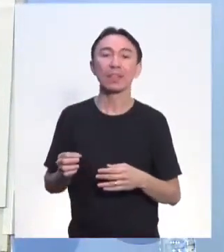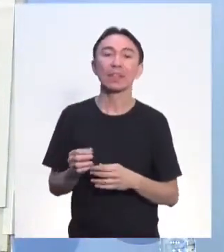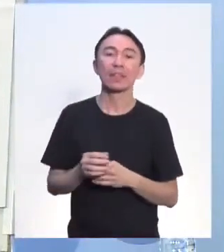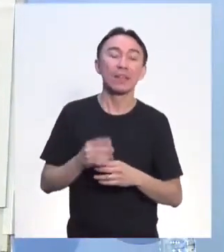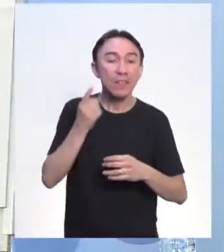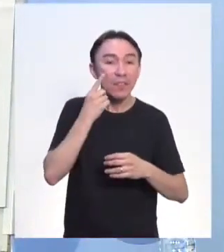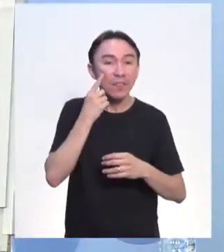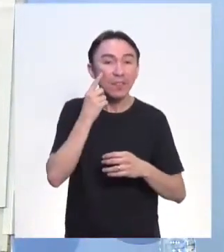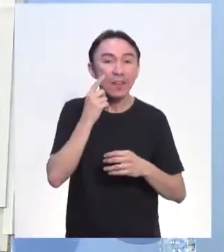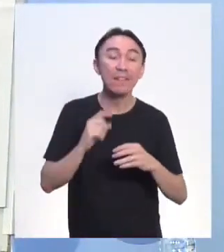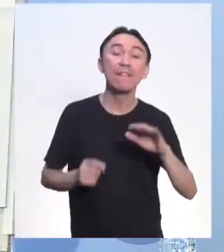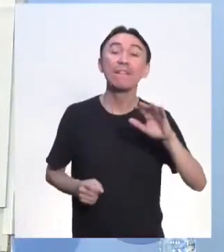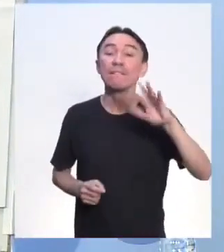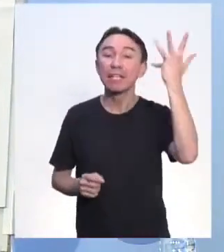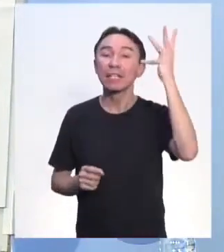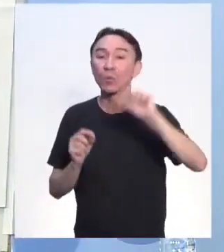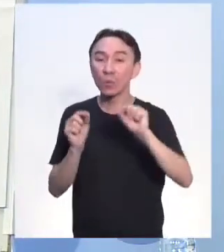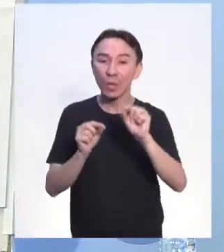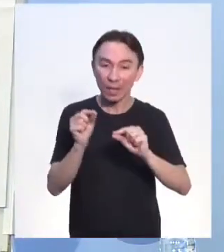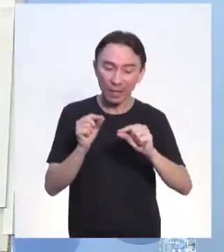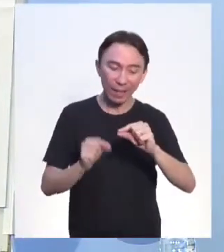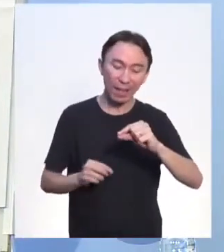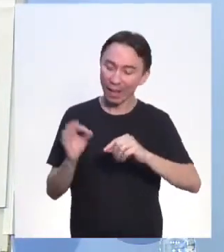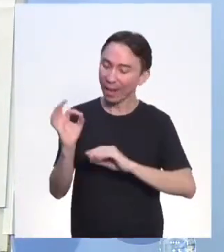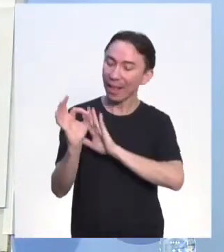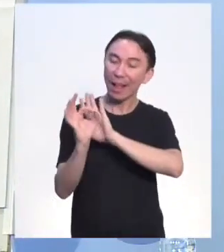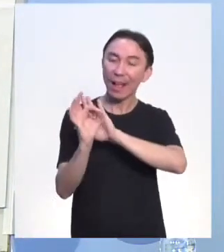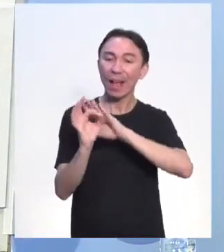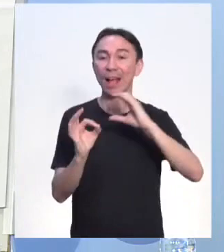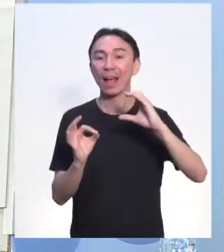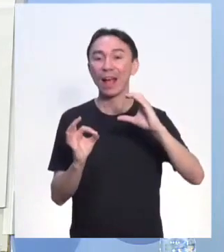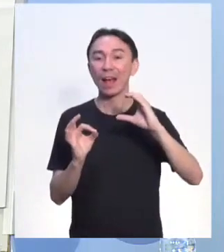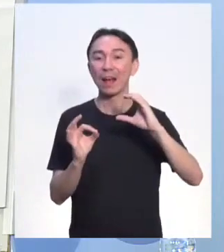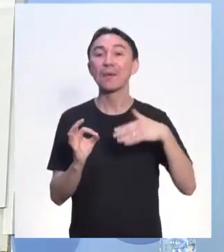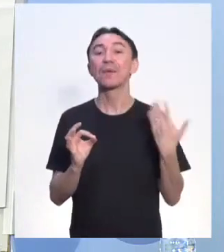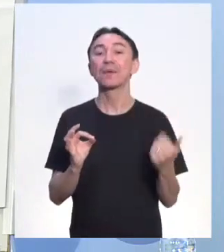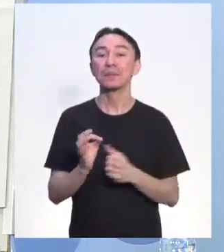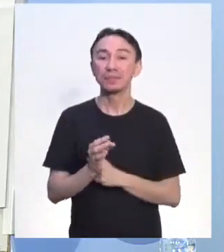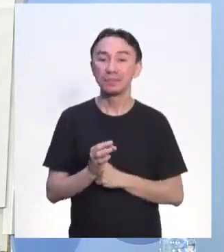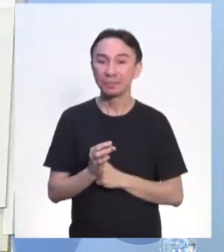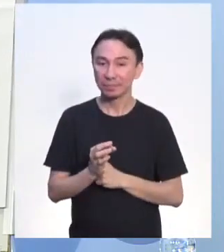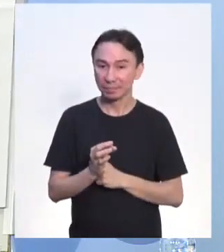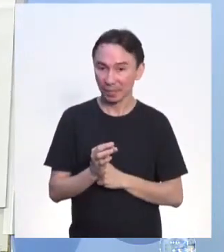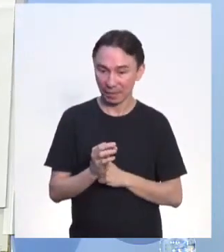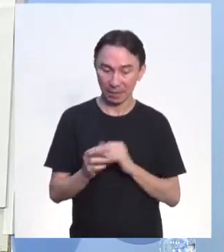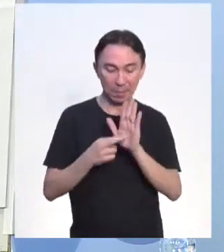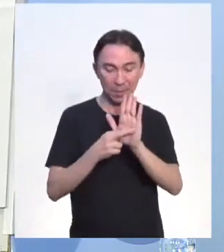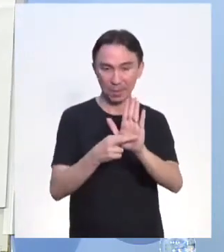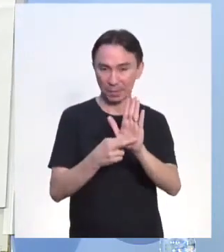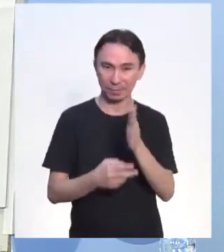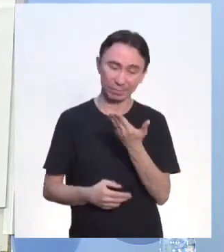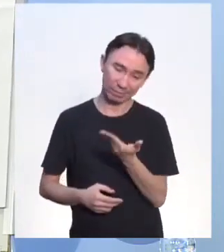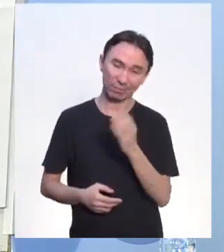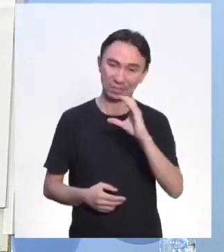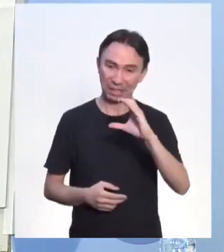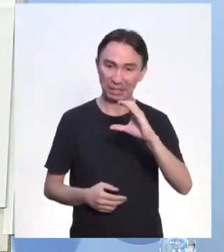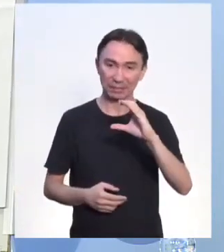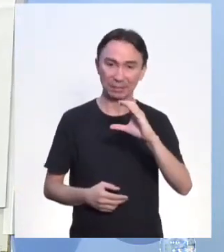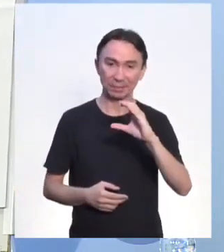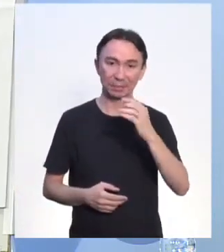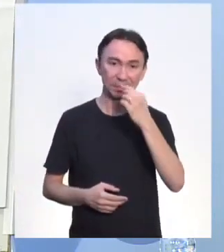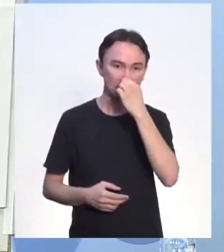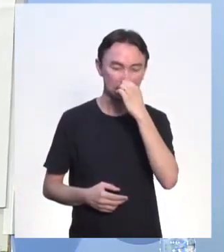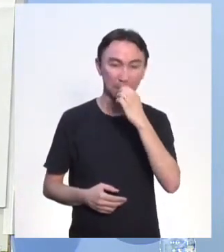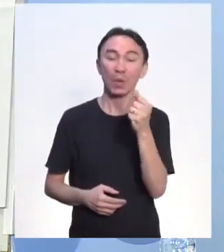é aparecer cara. Como que eu vou representar isso dentro do evento? Cara. Sim? Quantos elementos a gente tem